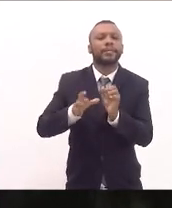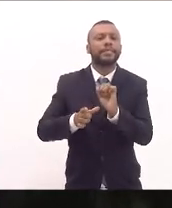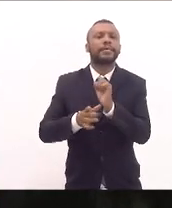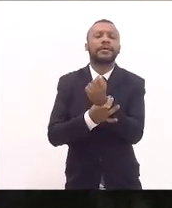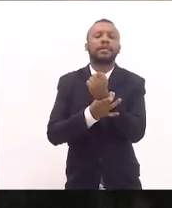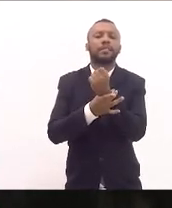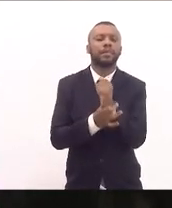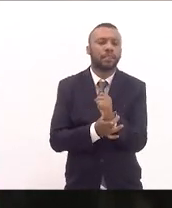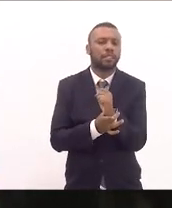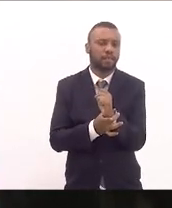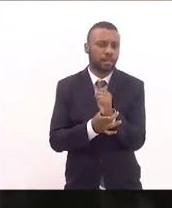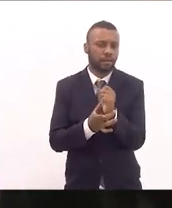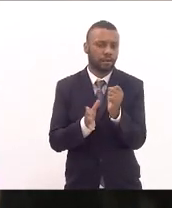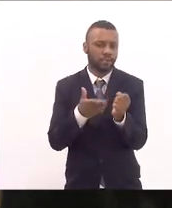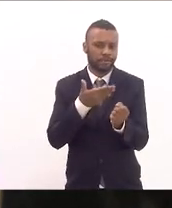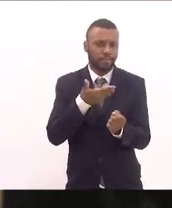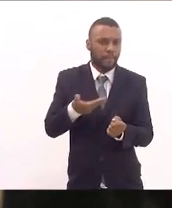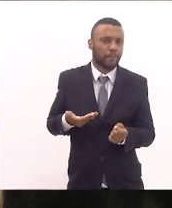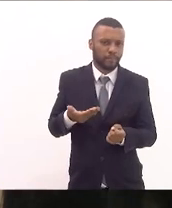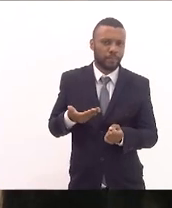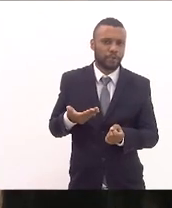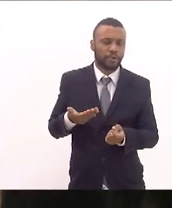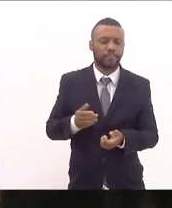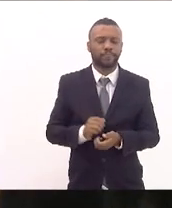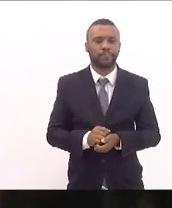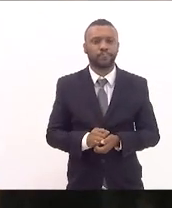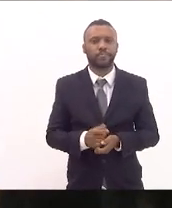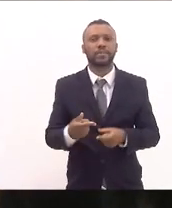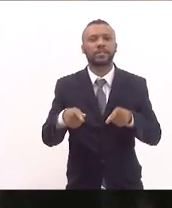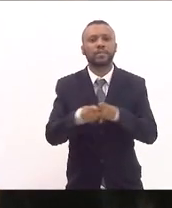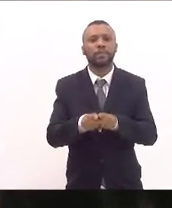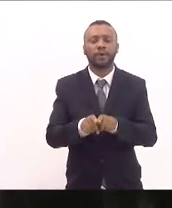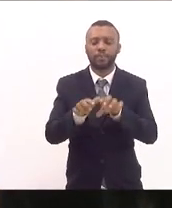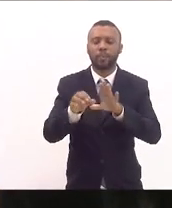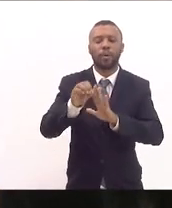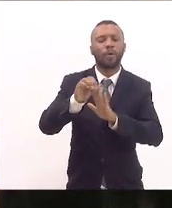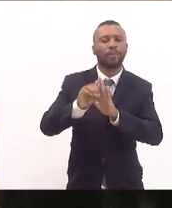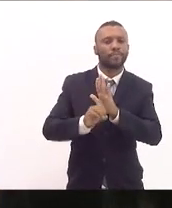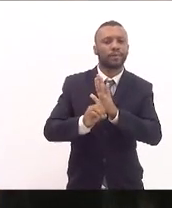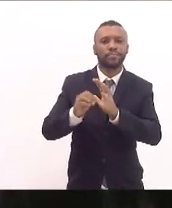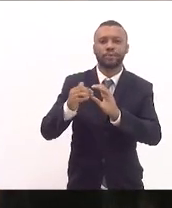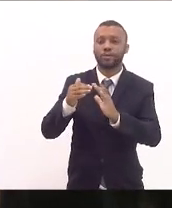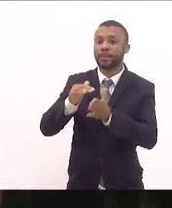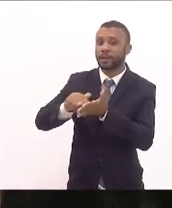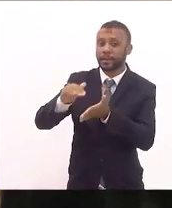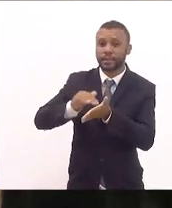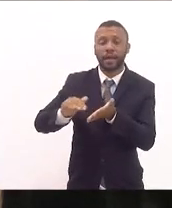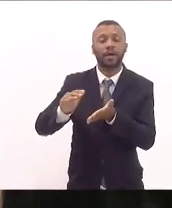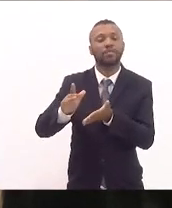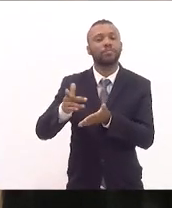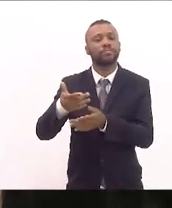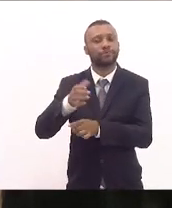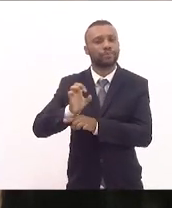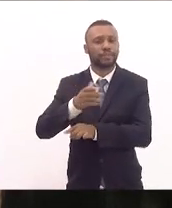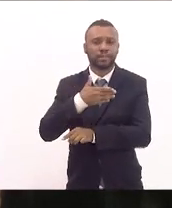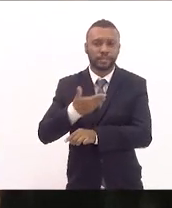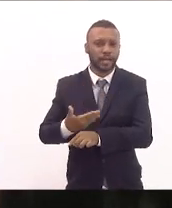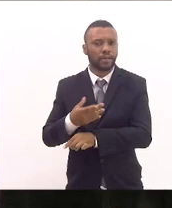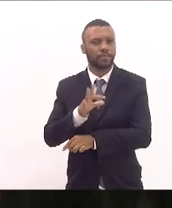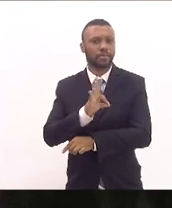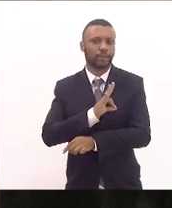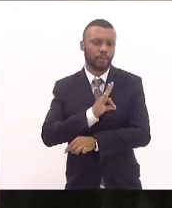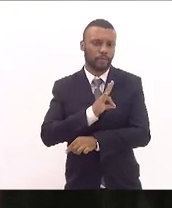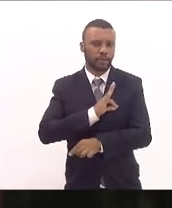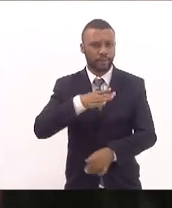certeza da falta de Segurança Pública oficial mas também o secretário de estado da Polícia Militar oficial nos